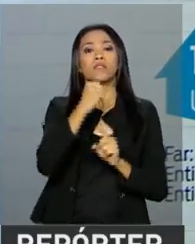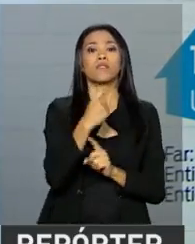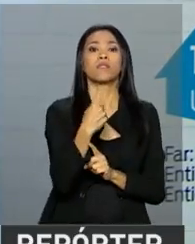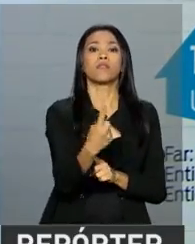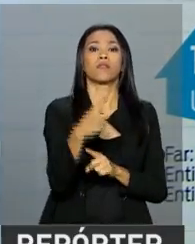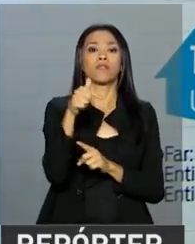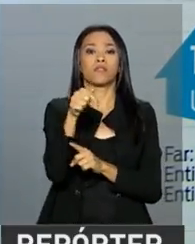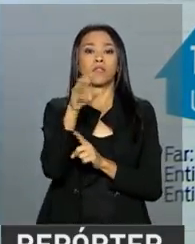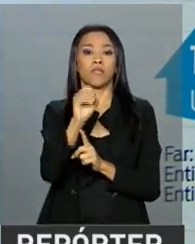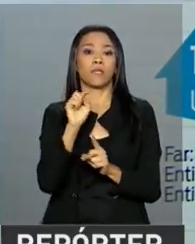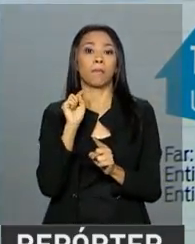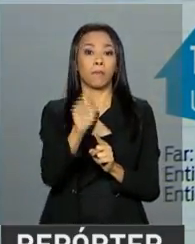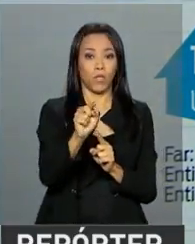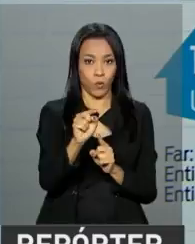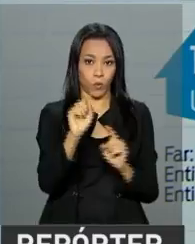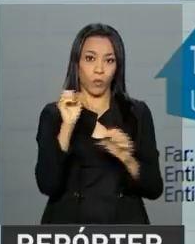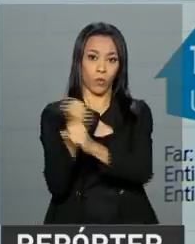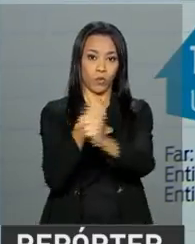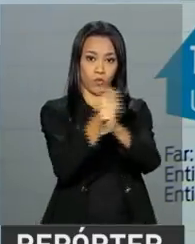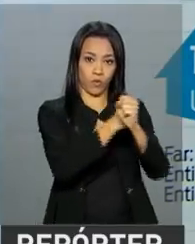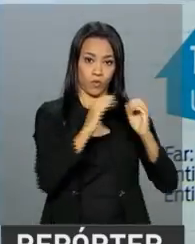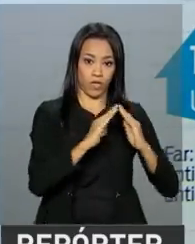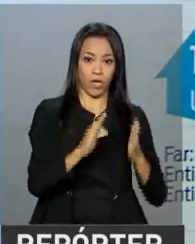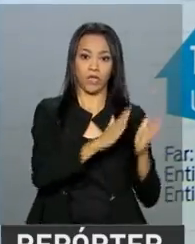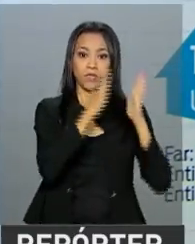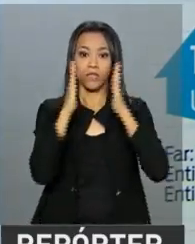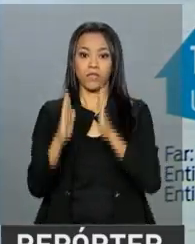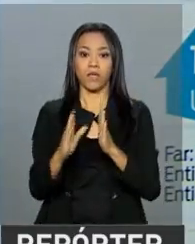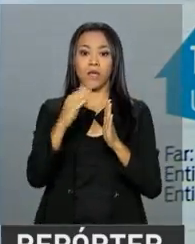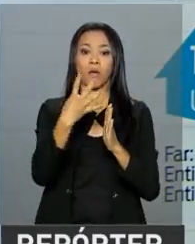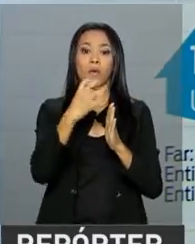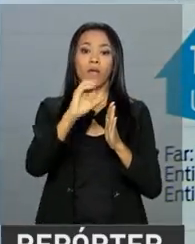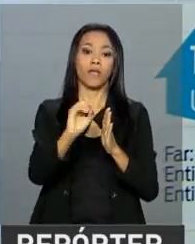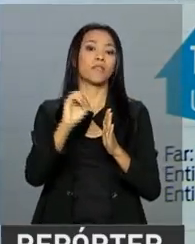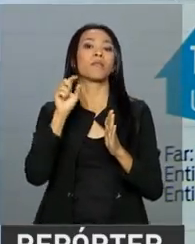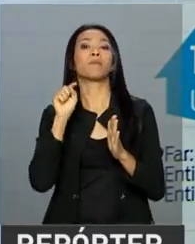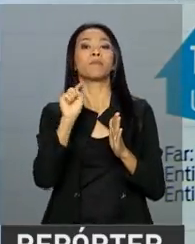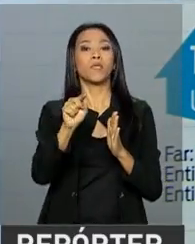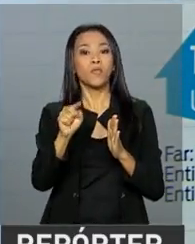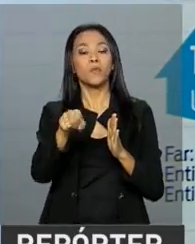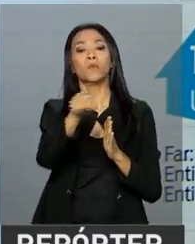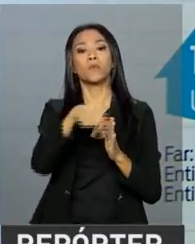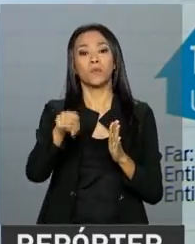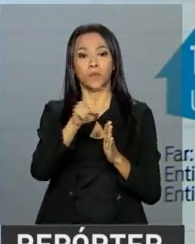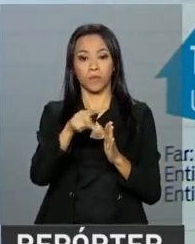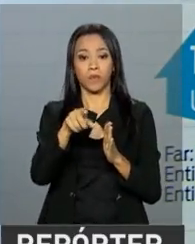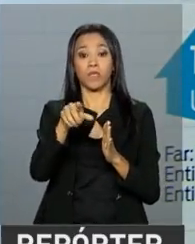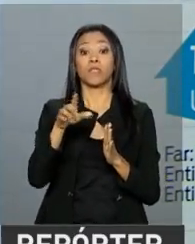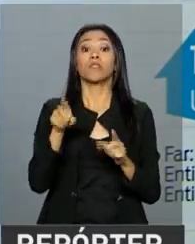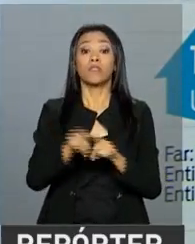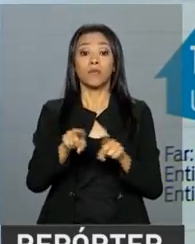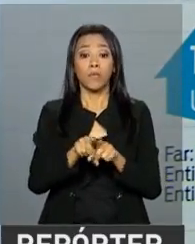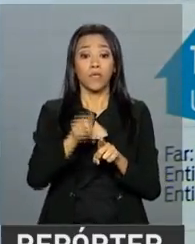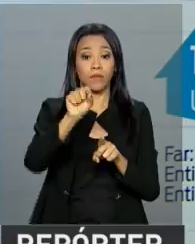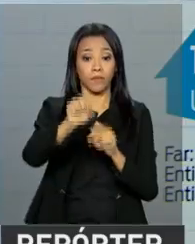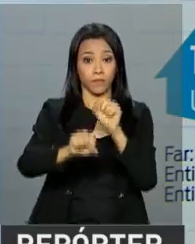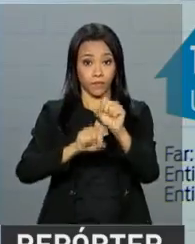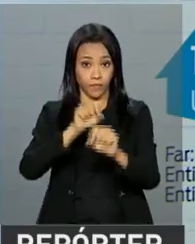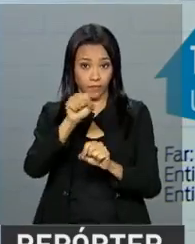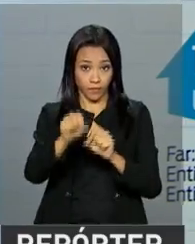mil unidades na faixa 1 do programa, 40 mil unidades na faixa 1,5, havendo